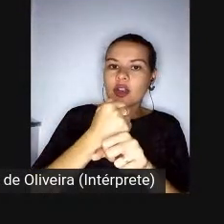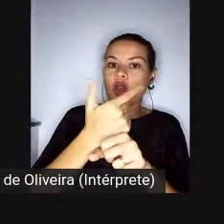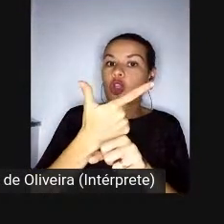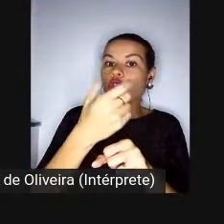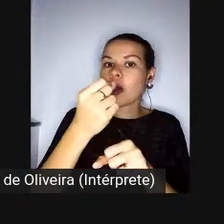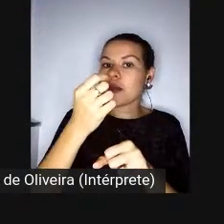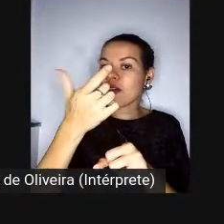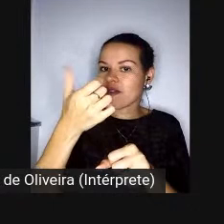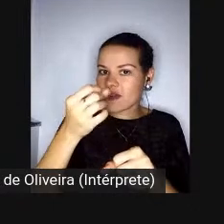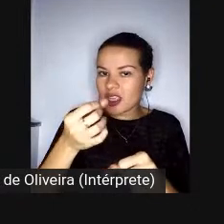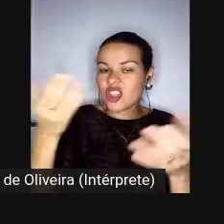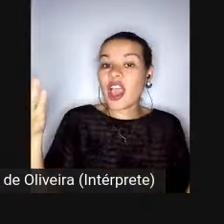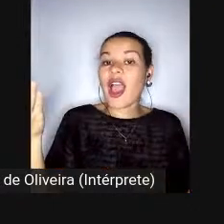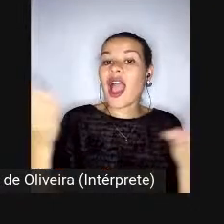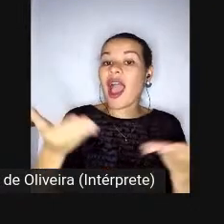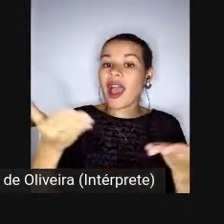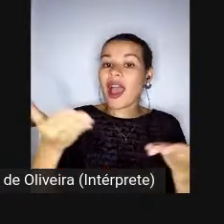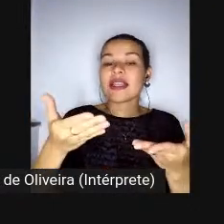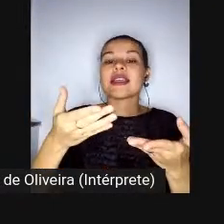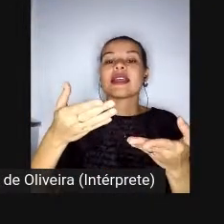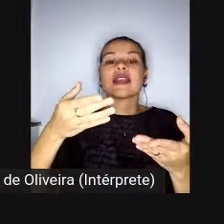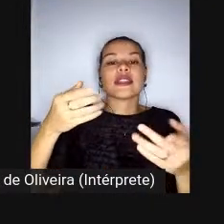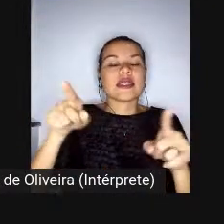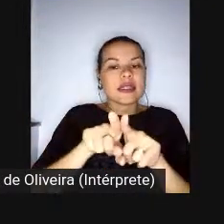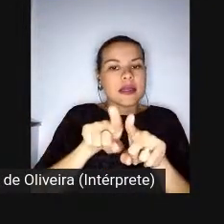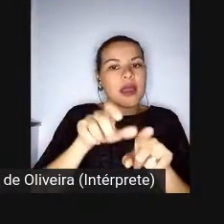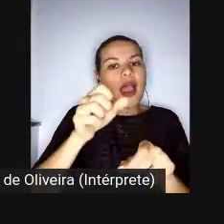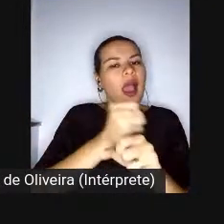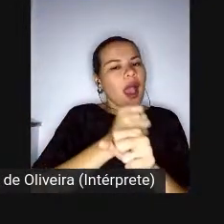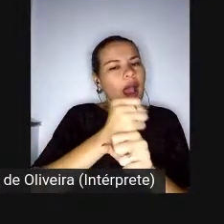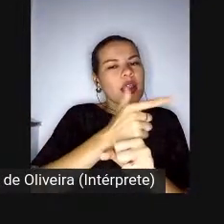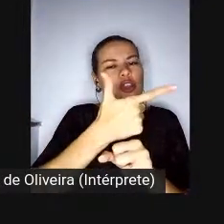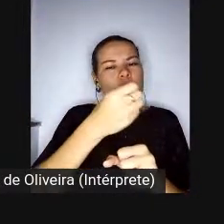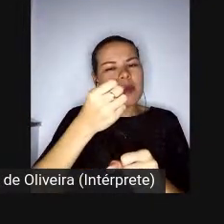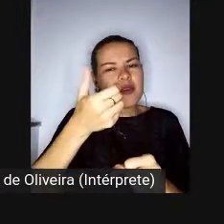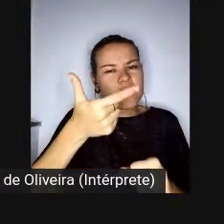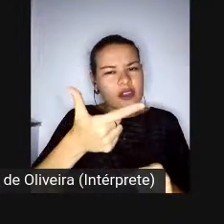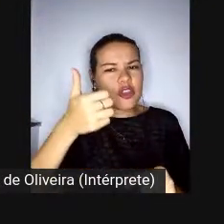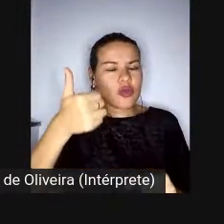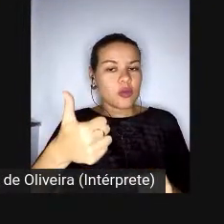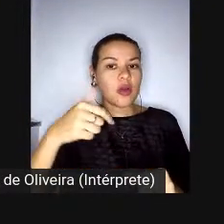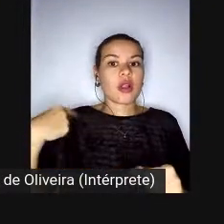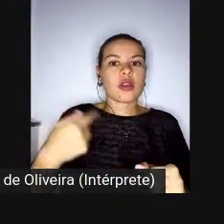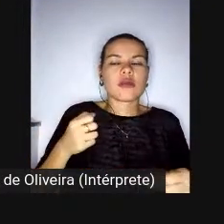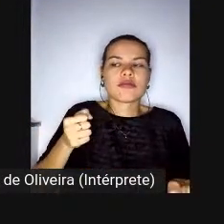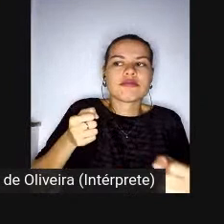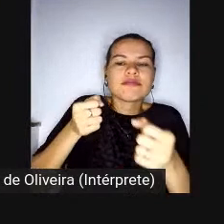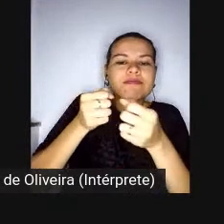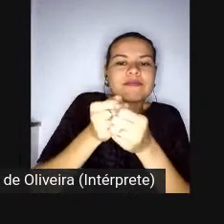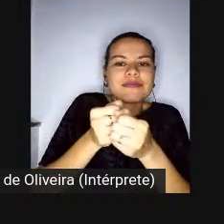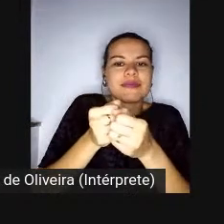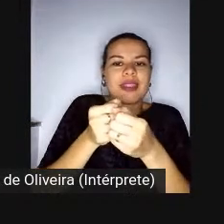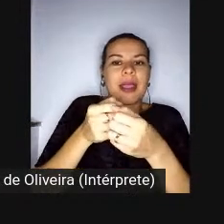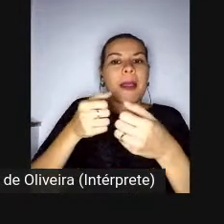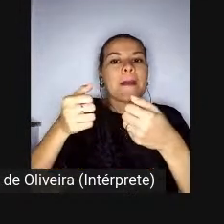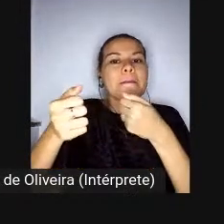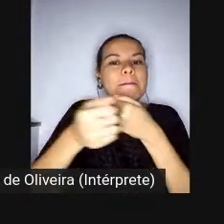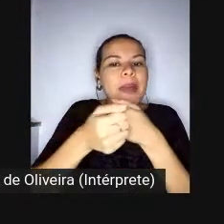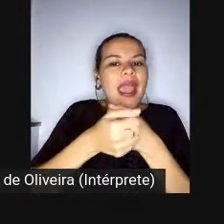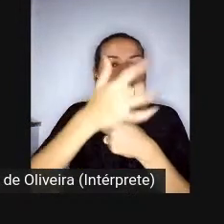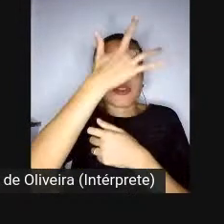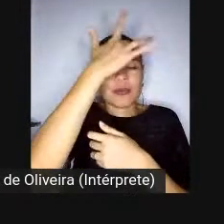é o que a gente busca o que a gente almeja sempre era próxima é nos aproximar da sociedade e transformar as vidas